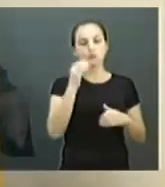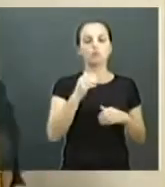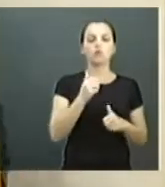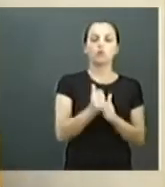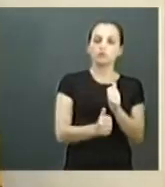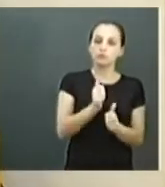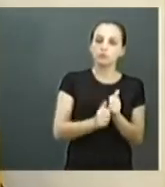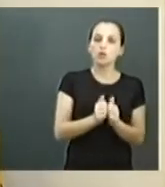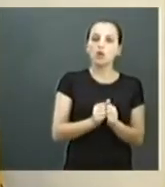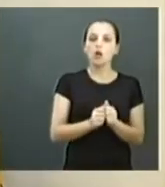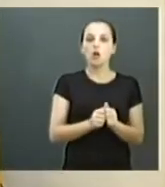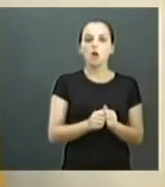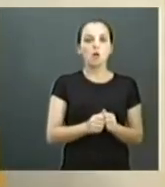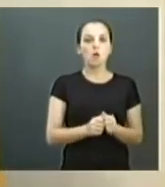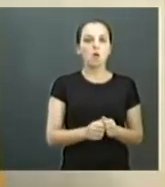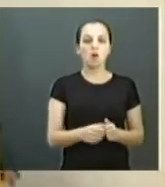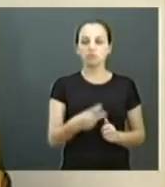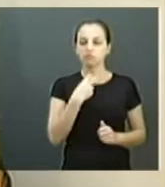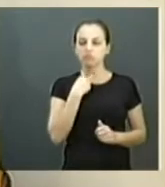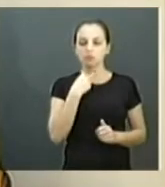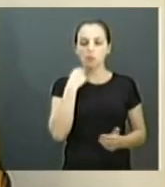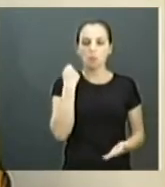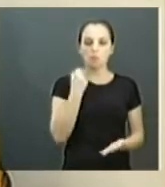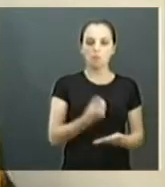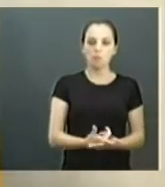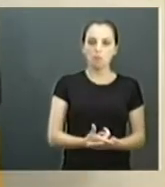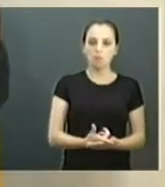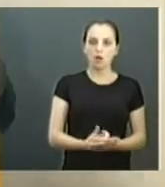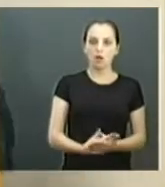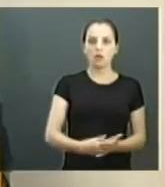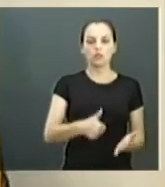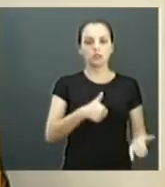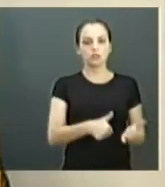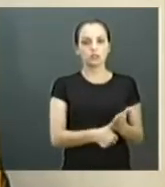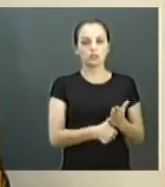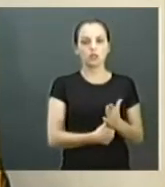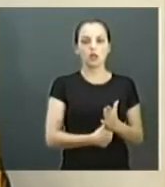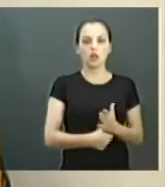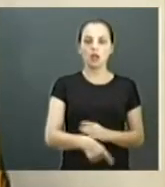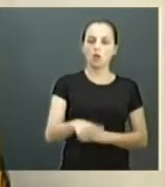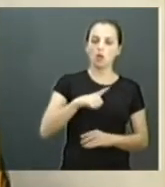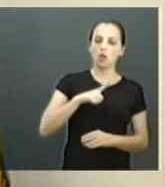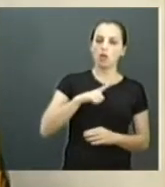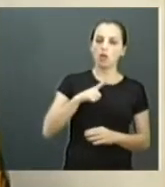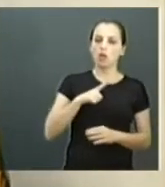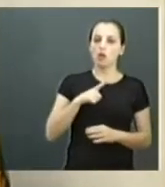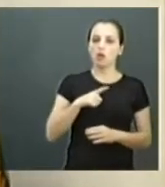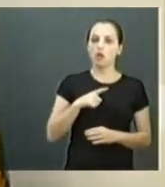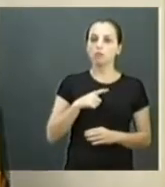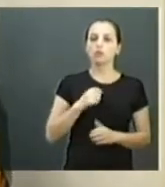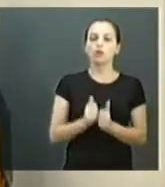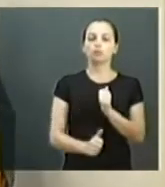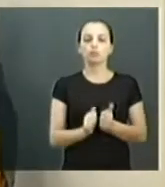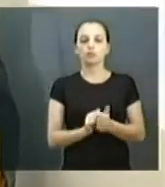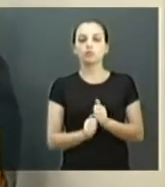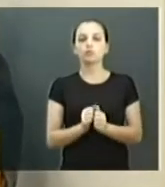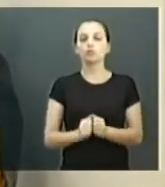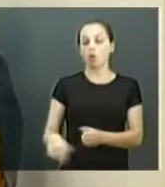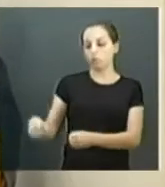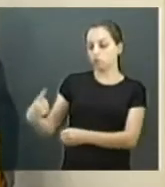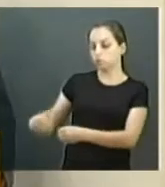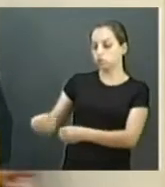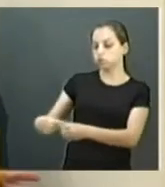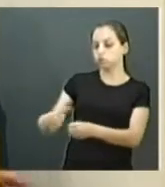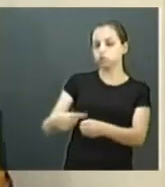seu clube e tem no Interbairro, como as outras competições, esse momento de socialização, de esporte,